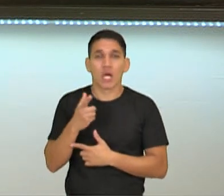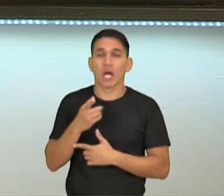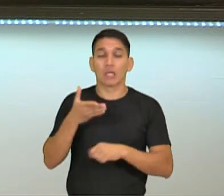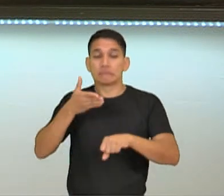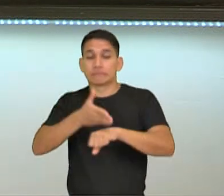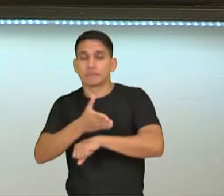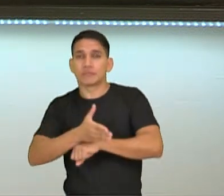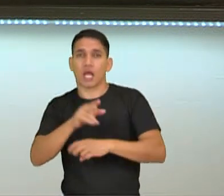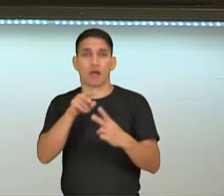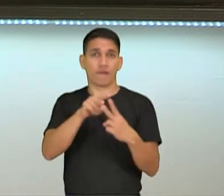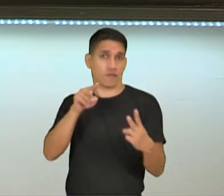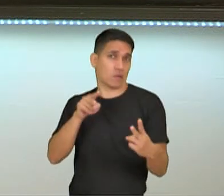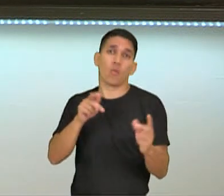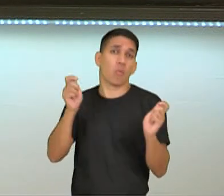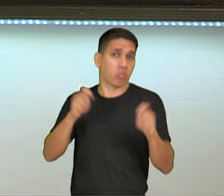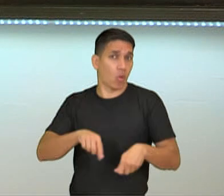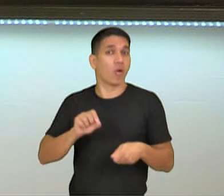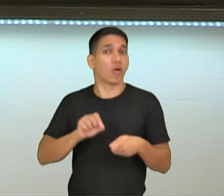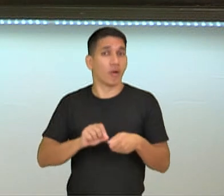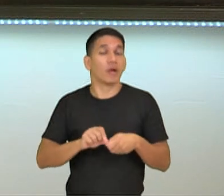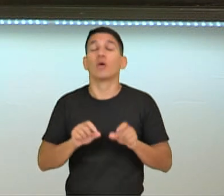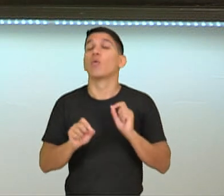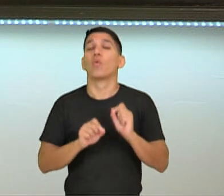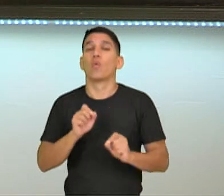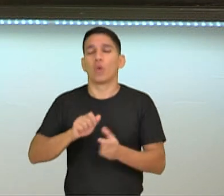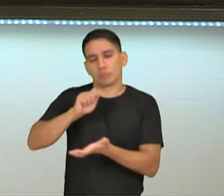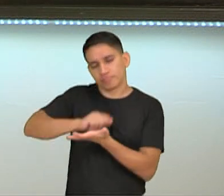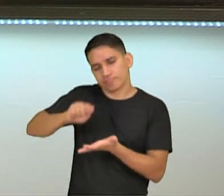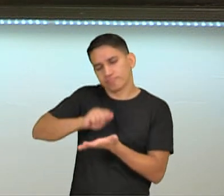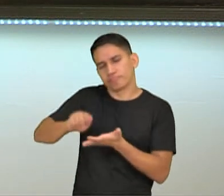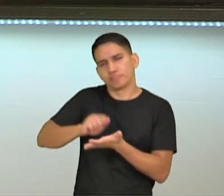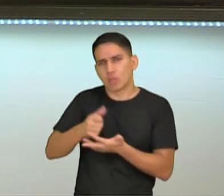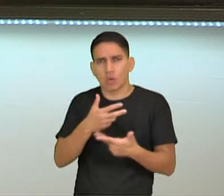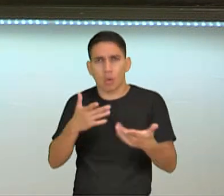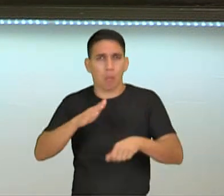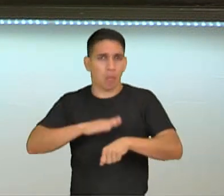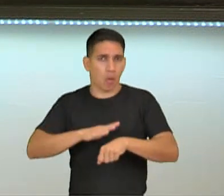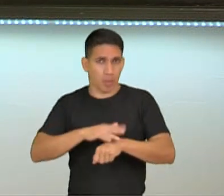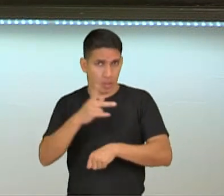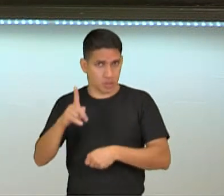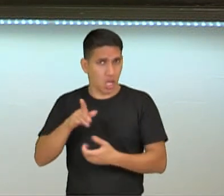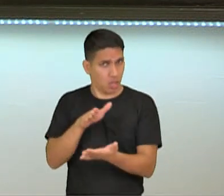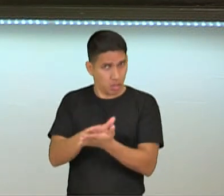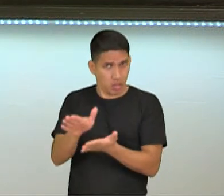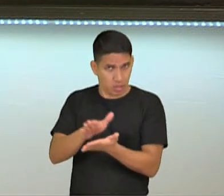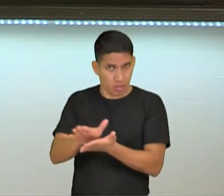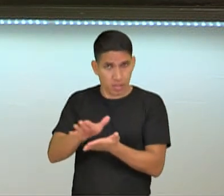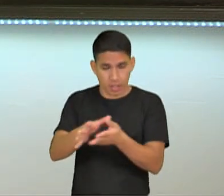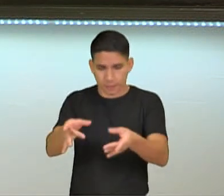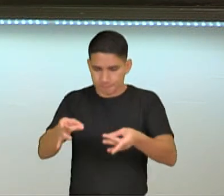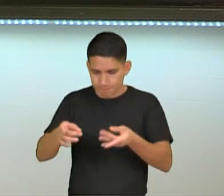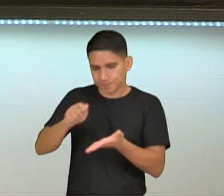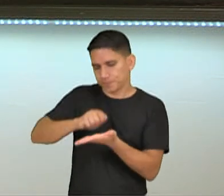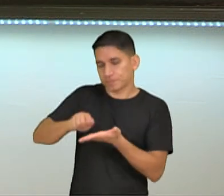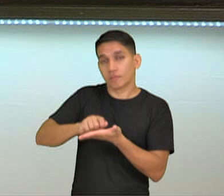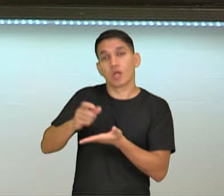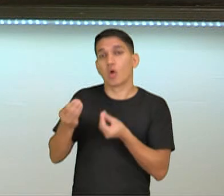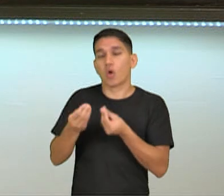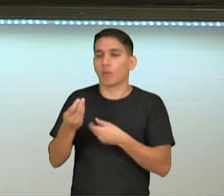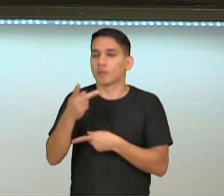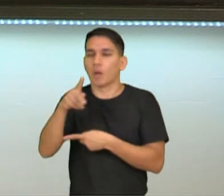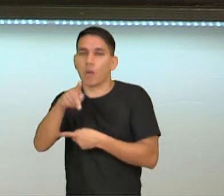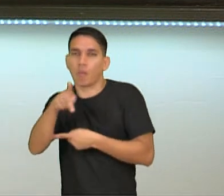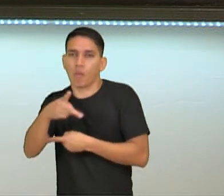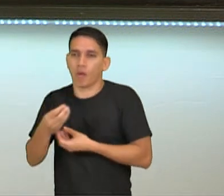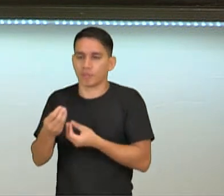meios digitais, é possível sim, né, escrever lá em alguma parte do trabalho de vocês impresso, um recado para a professora